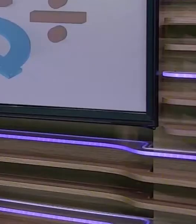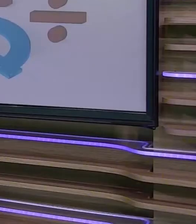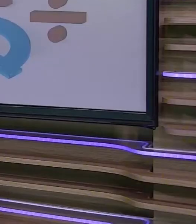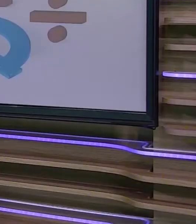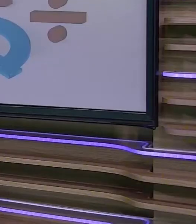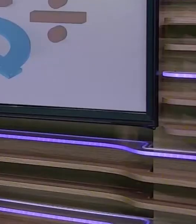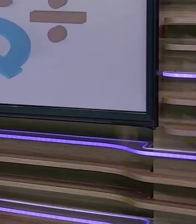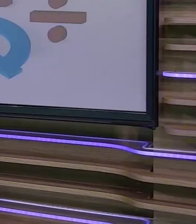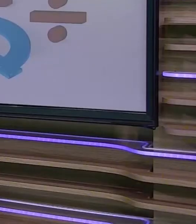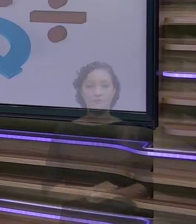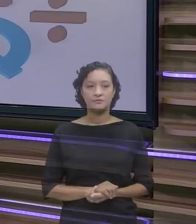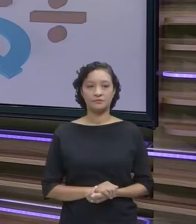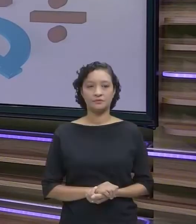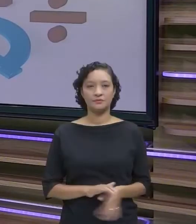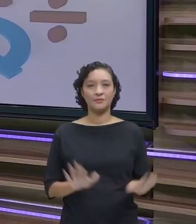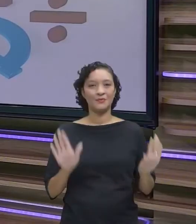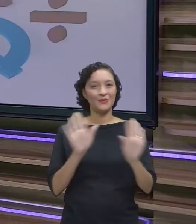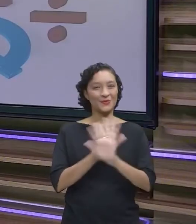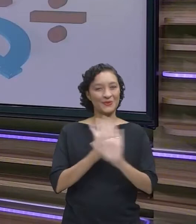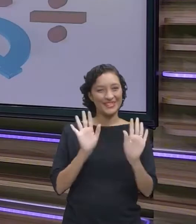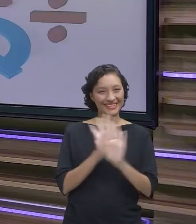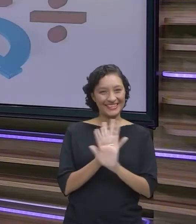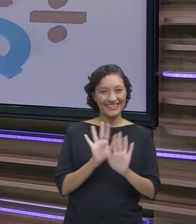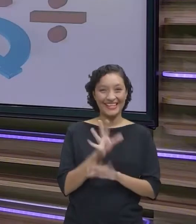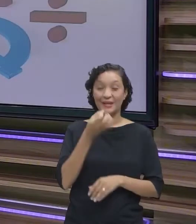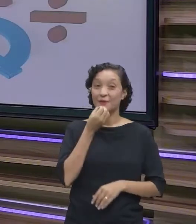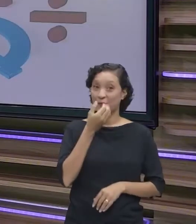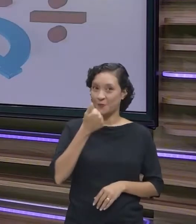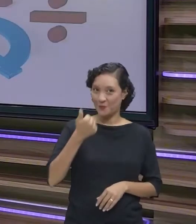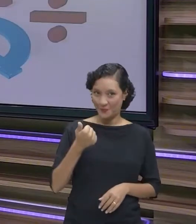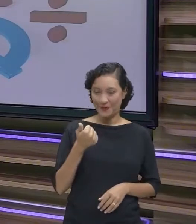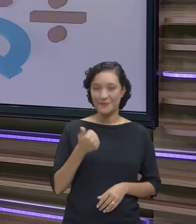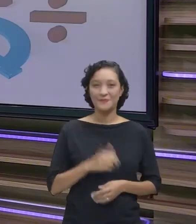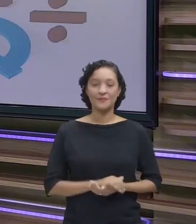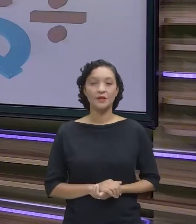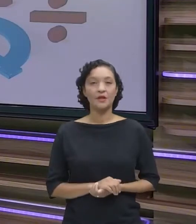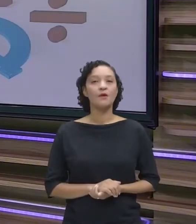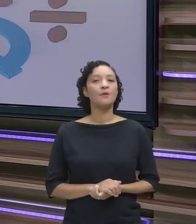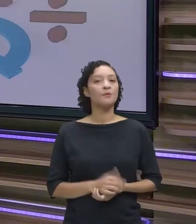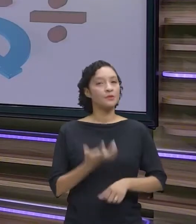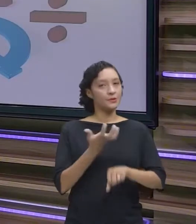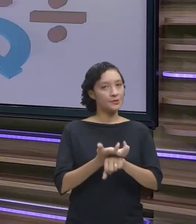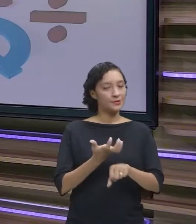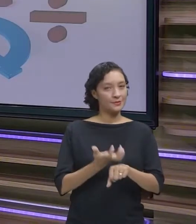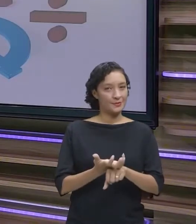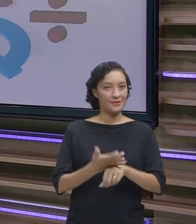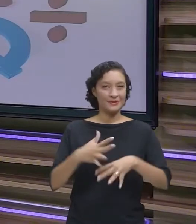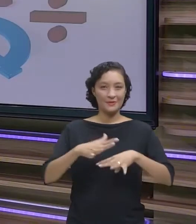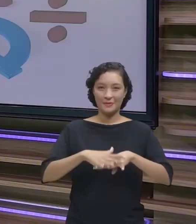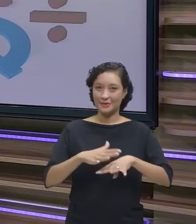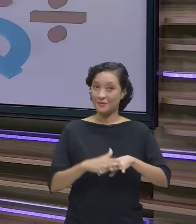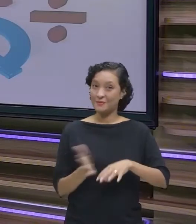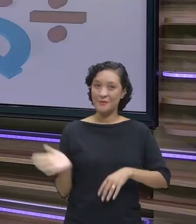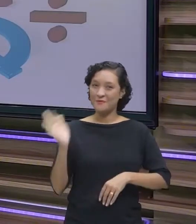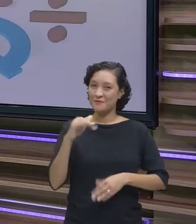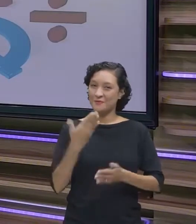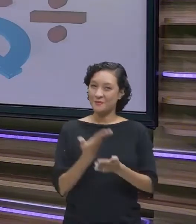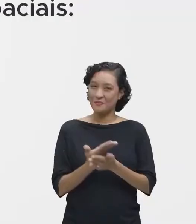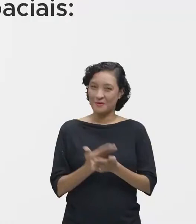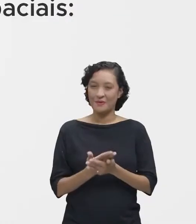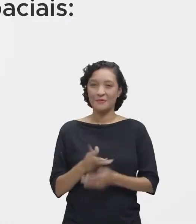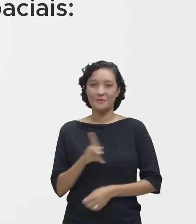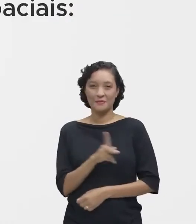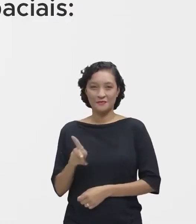Olá, tudo bem com vocês? Vamos para mais uma aula de matemática com a professora Ana Cláudia Guedes. Vamos lá ver nosso